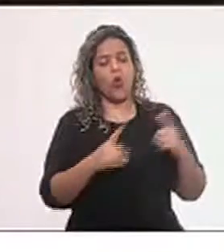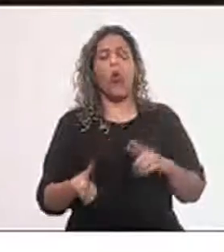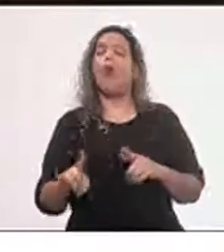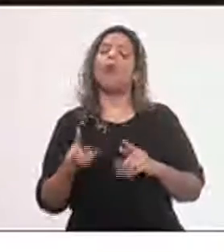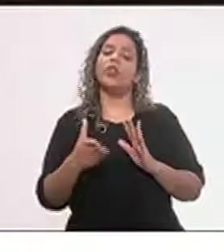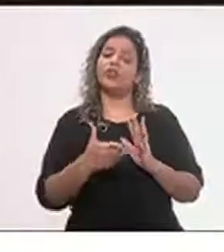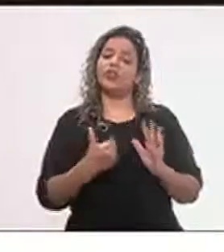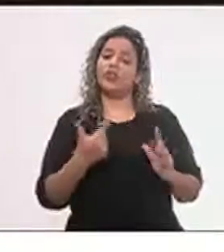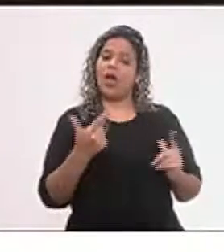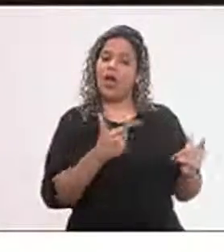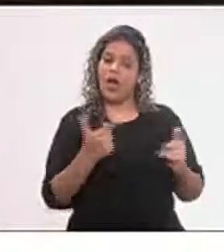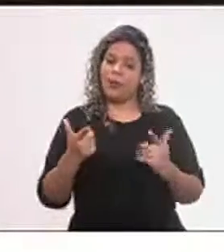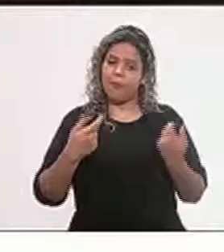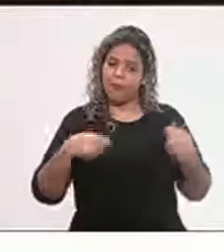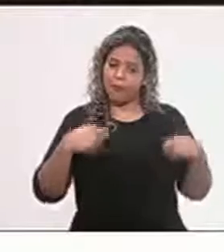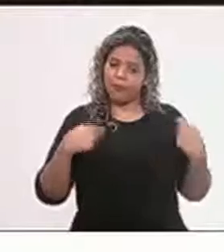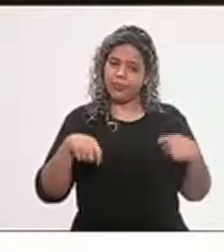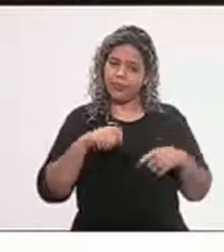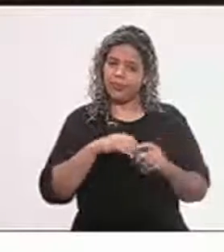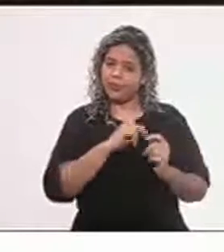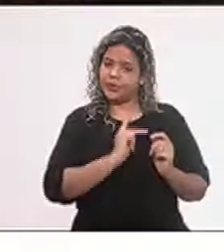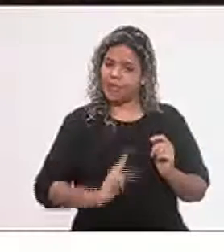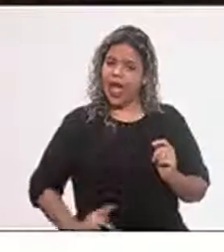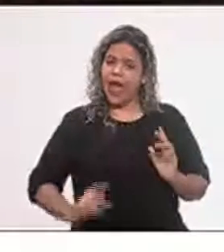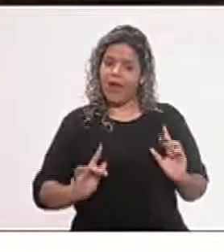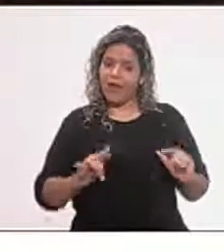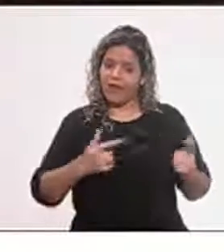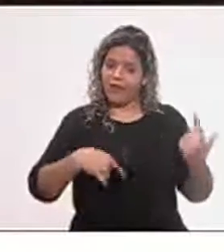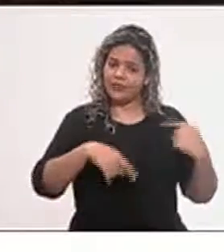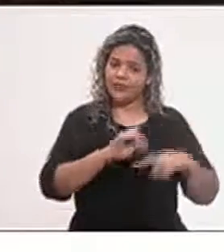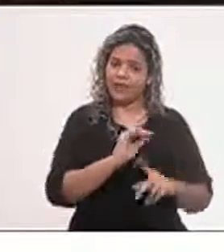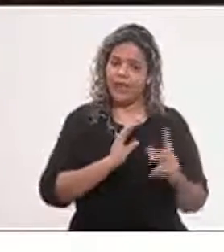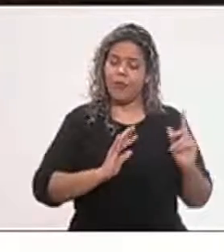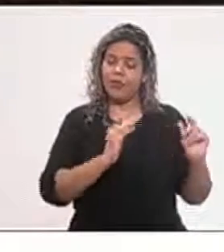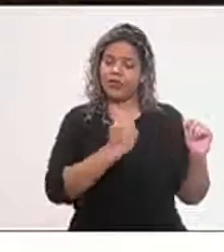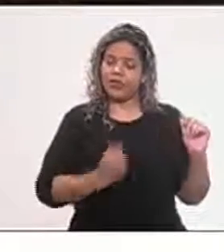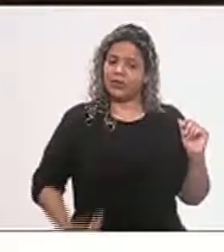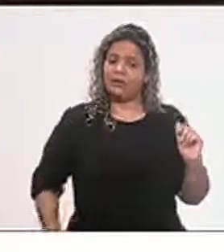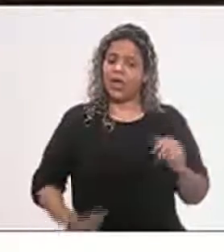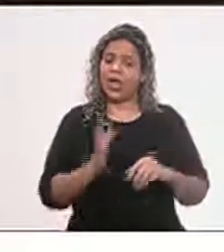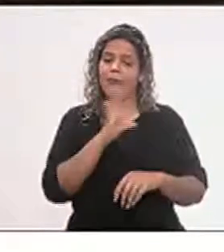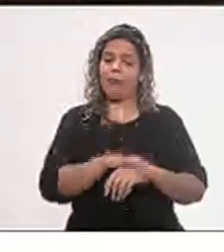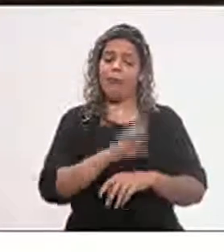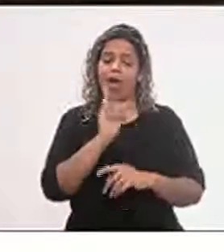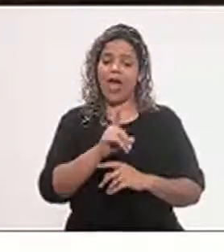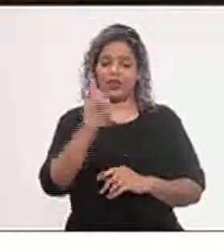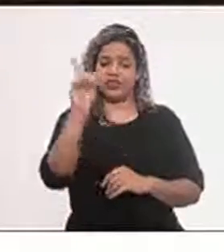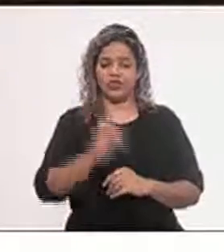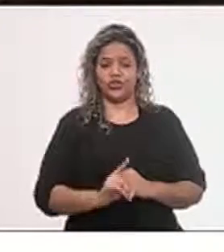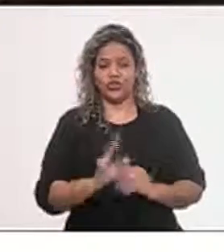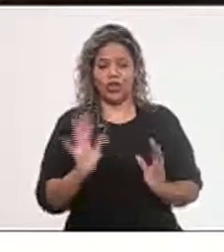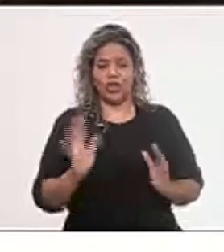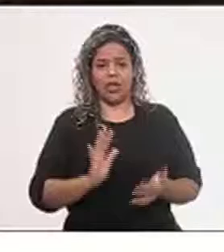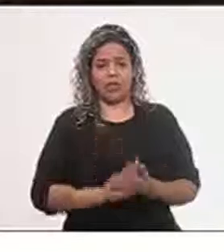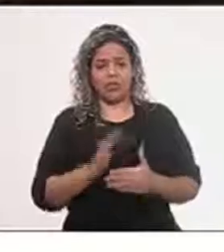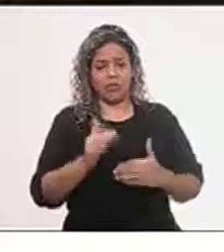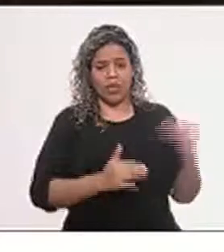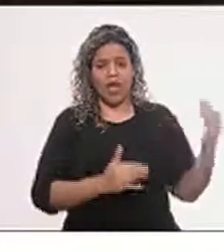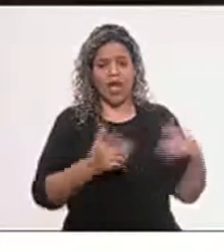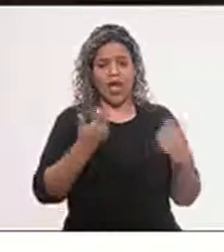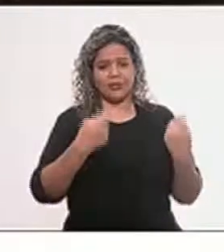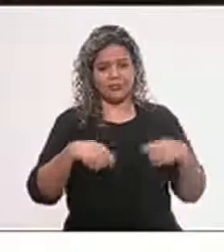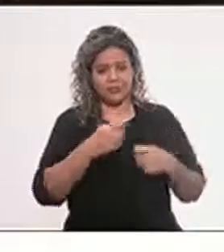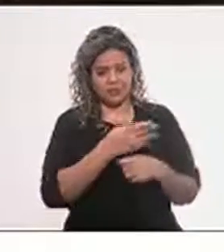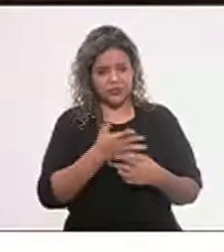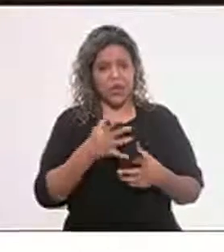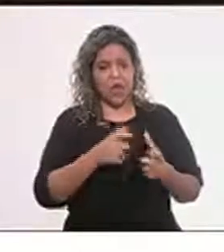Desarmamento. É preciso, senhor presidente, avançar sobre uma segurança pública como direito, o que passa necessariamente